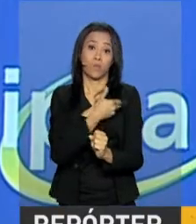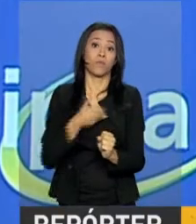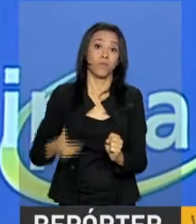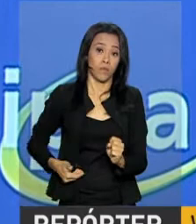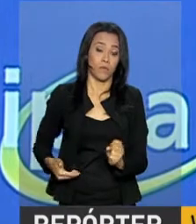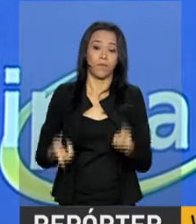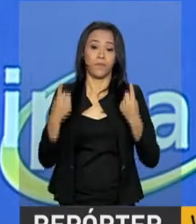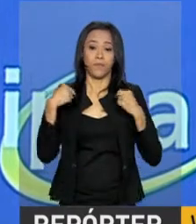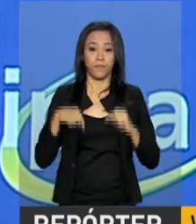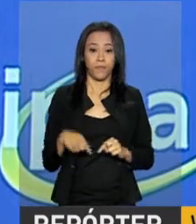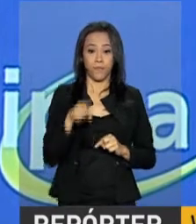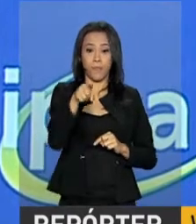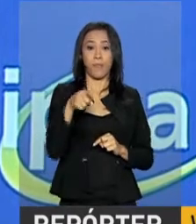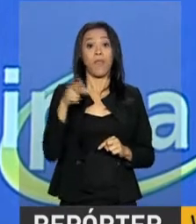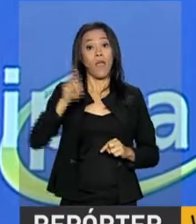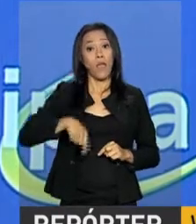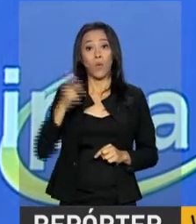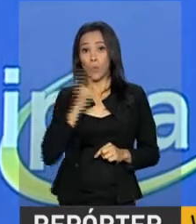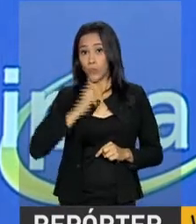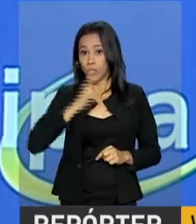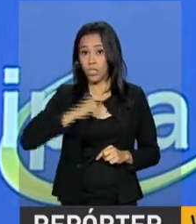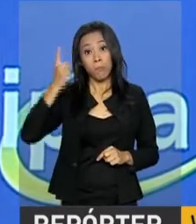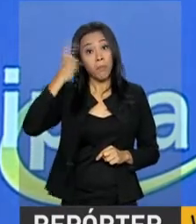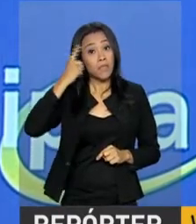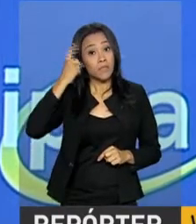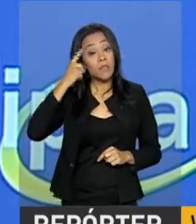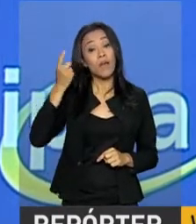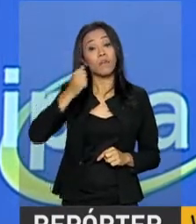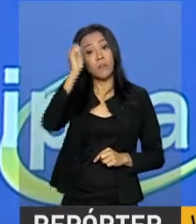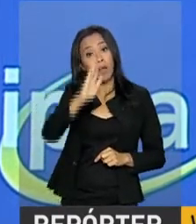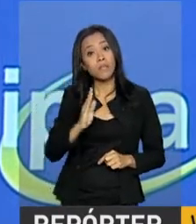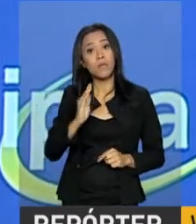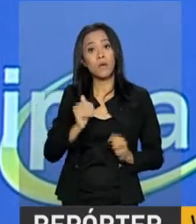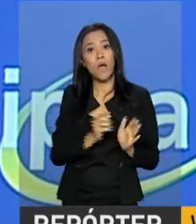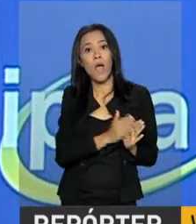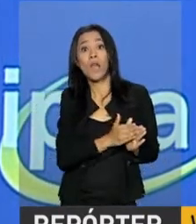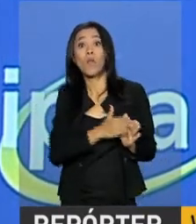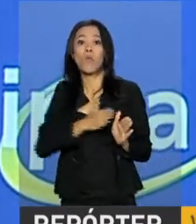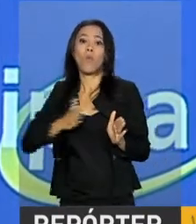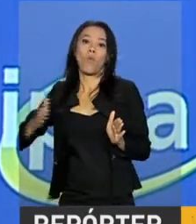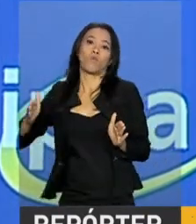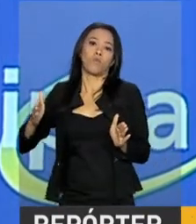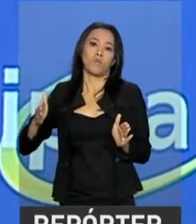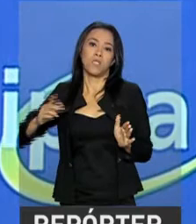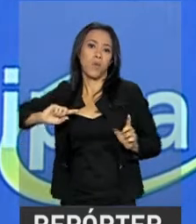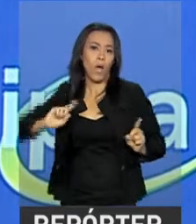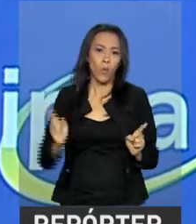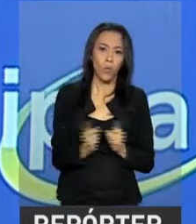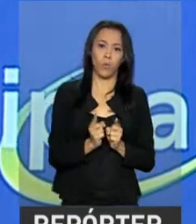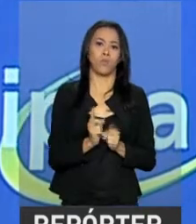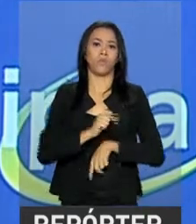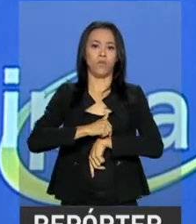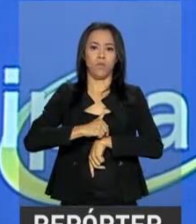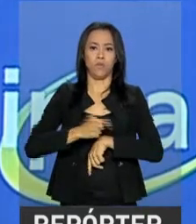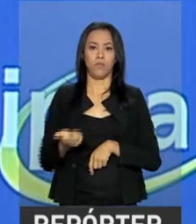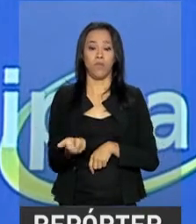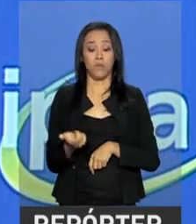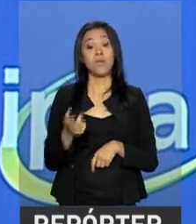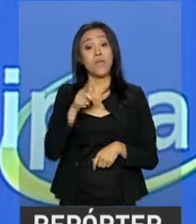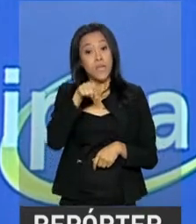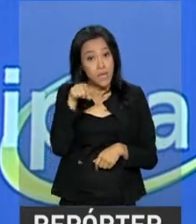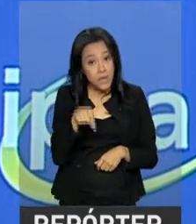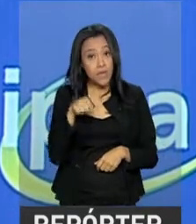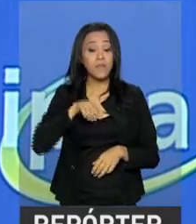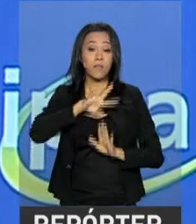pensar o país a longo prazo pensar o país de forma estratégica e nesse sentido esse projeto